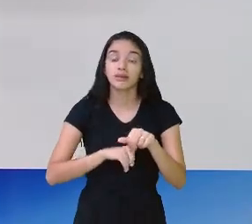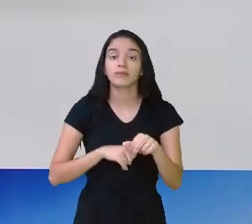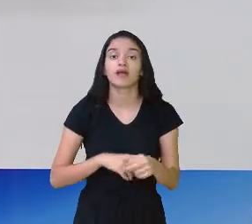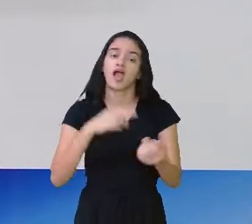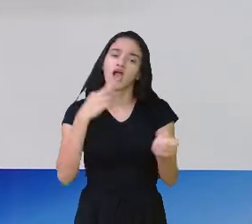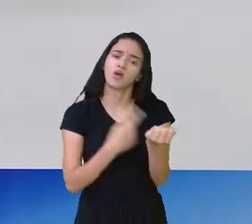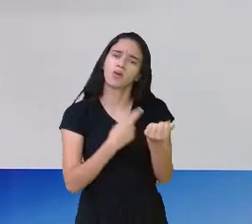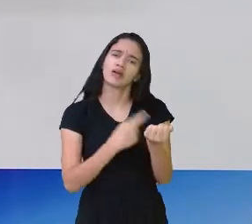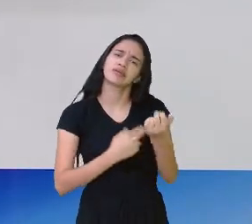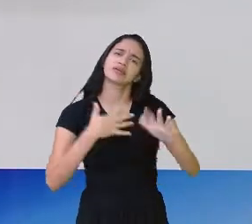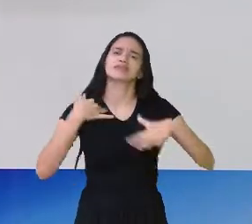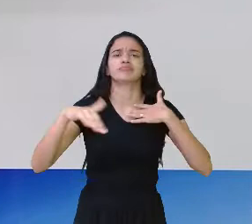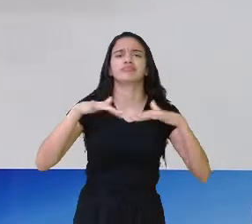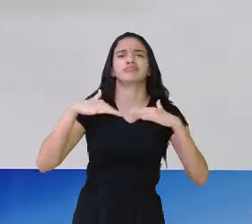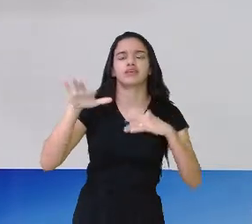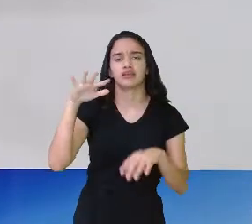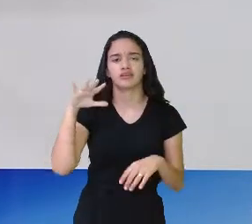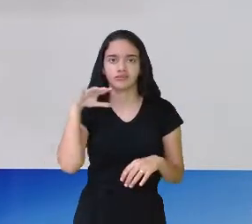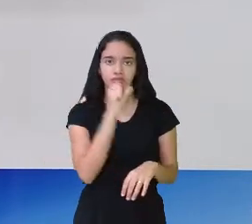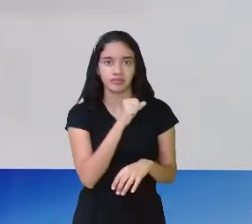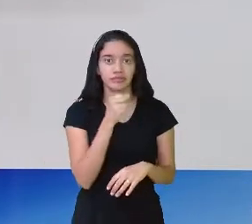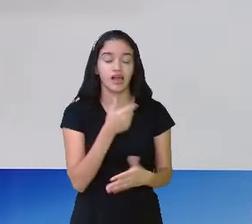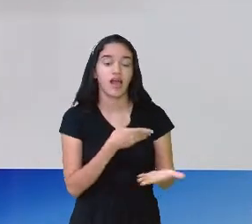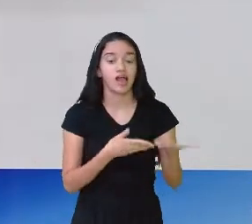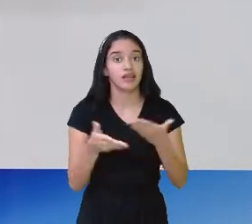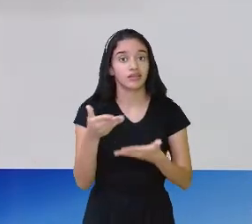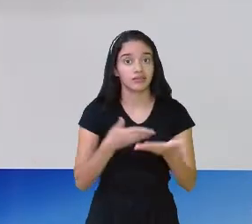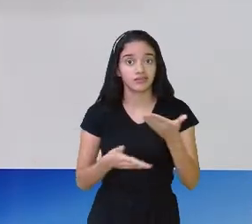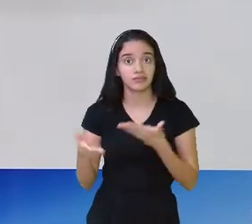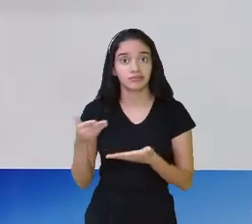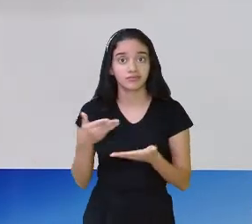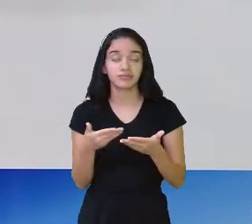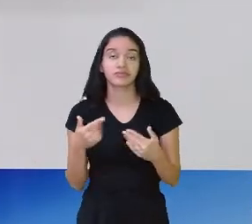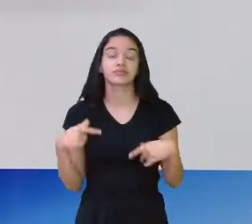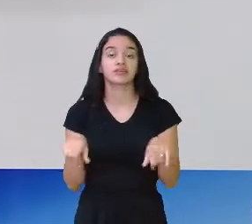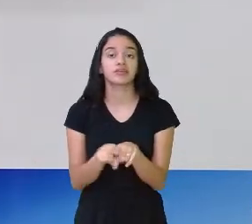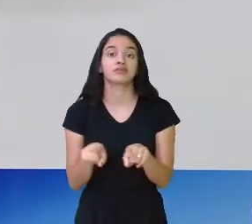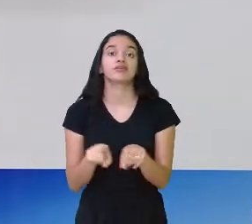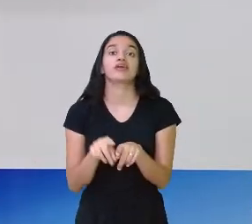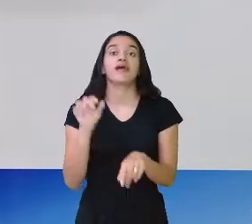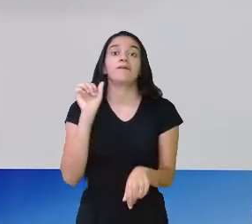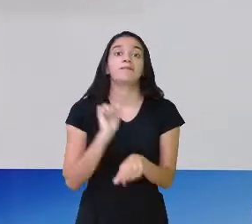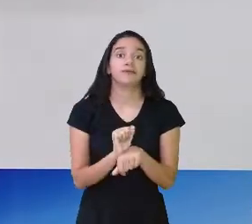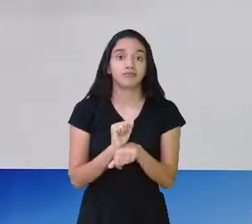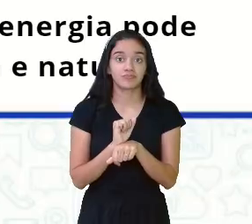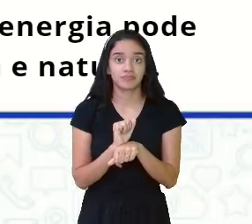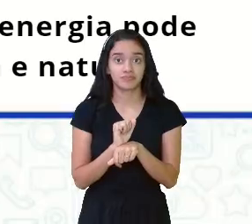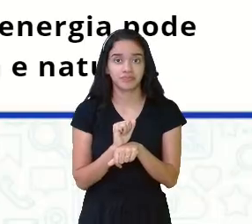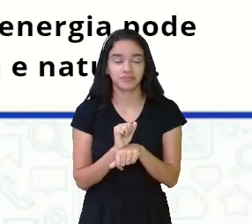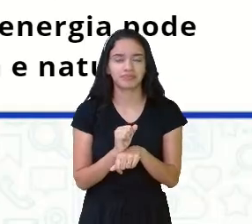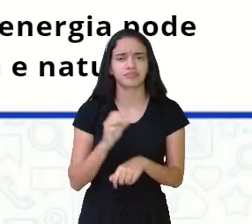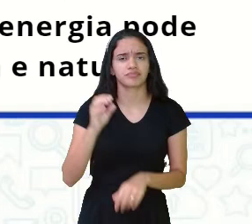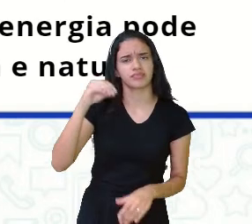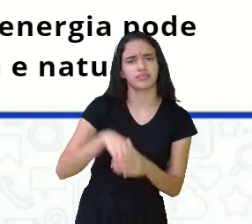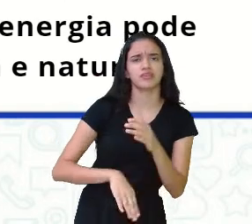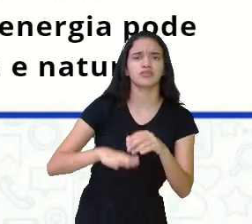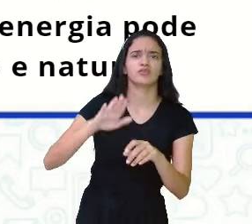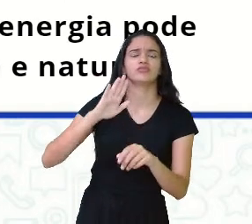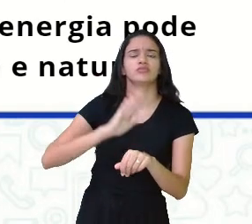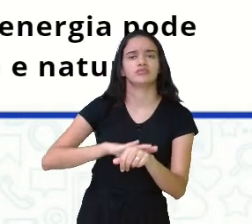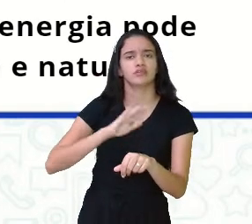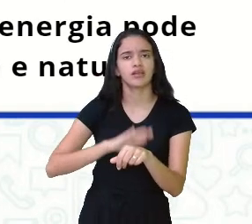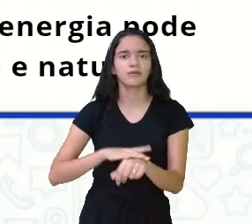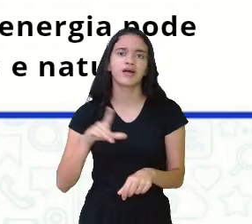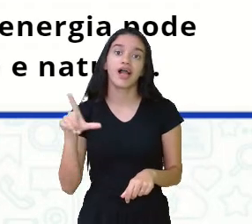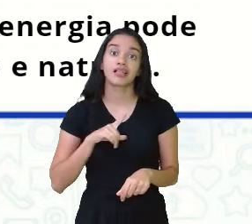ritmo com que se dança, é a velocidade, a pausa, a relação entre o movimento e a pausa. né? E aí dentro do tempo está a